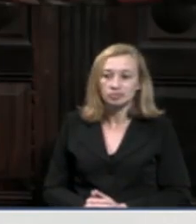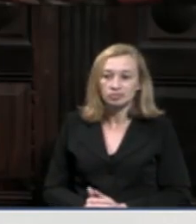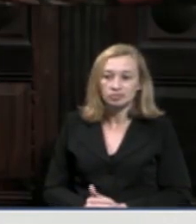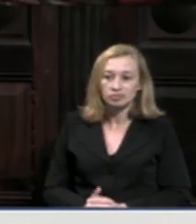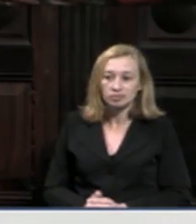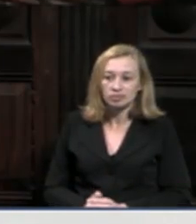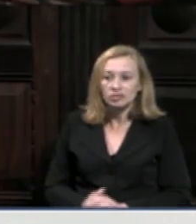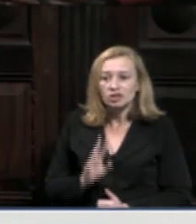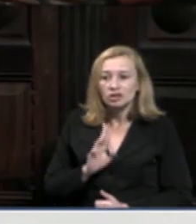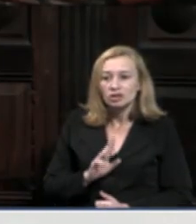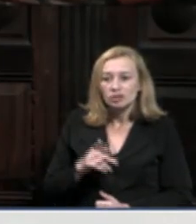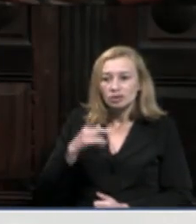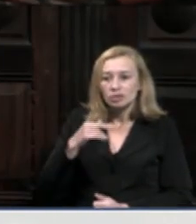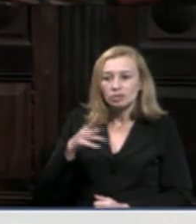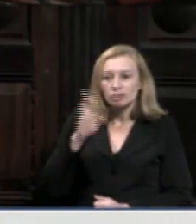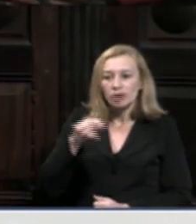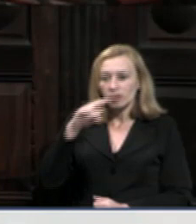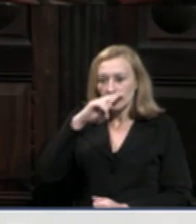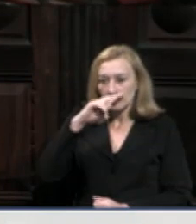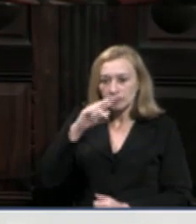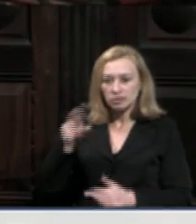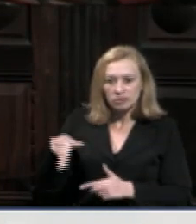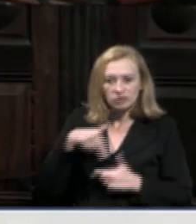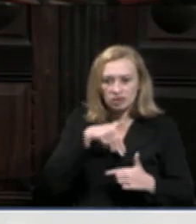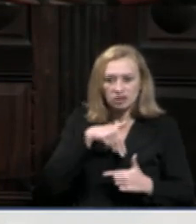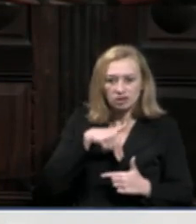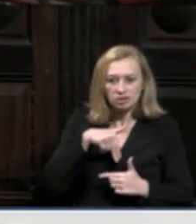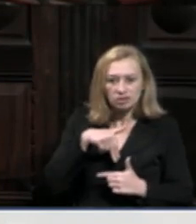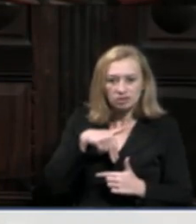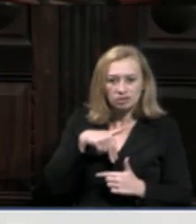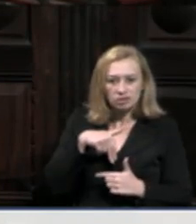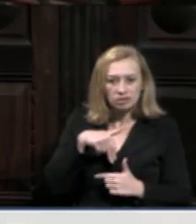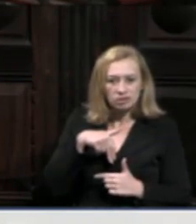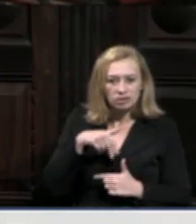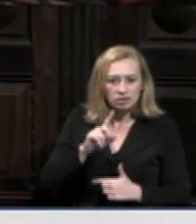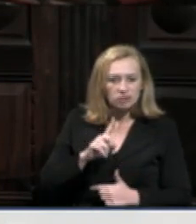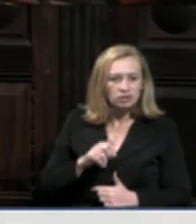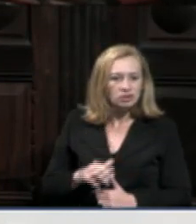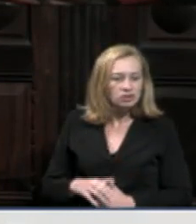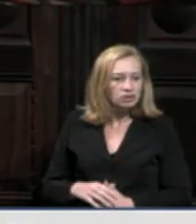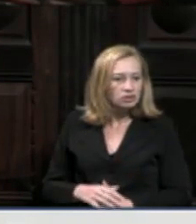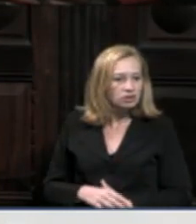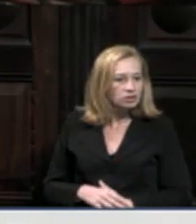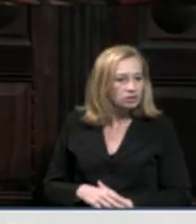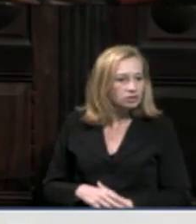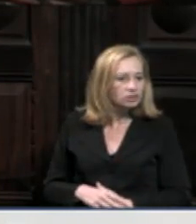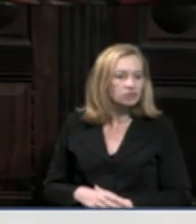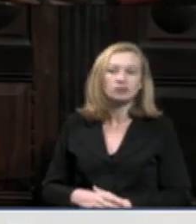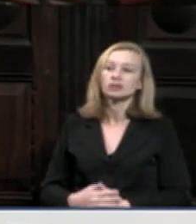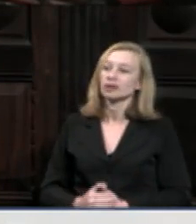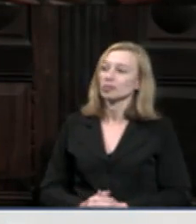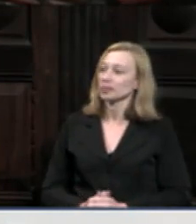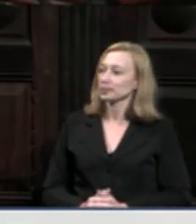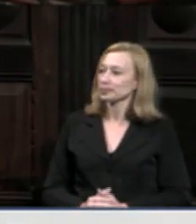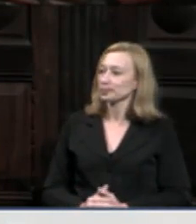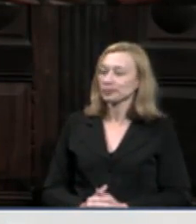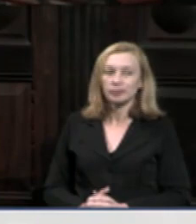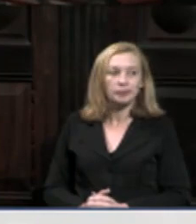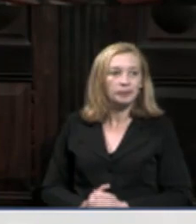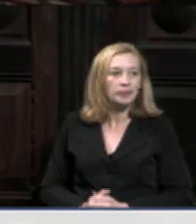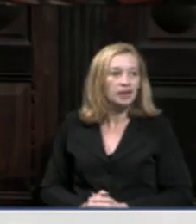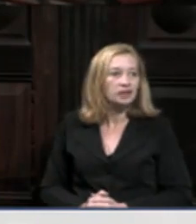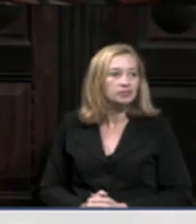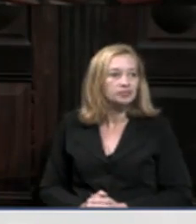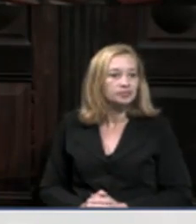Deputado Paulo Ramos, o senhor não... Ok, o senhor já fez uso do seu tempo? Então, por favor, ocupe a tribuna, por gentileza, o seu tempo. Como foi citado, deputado